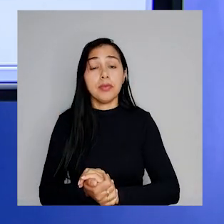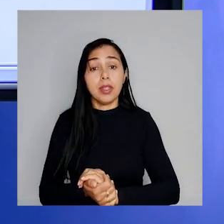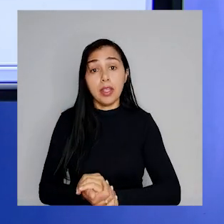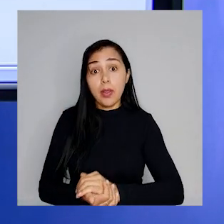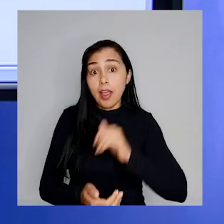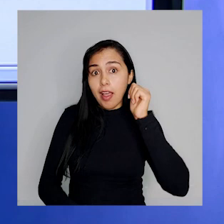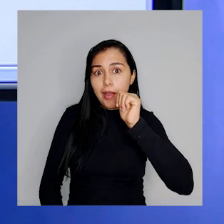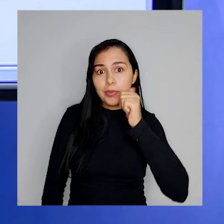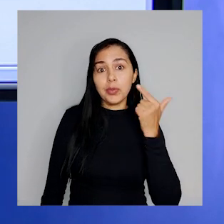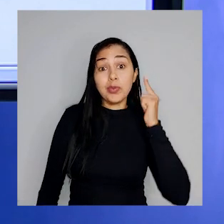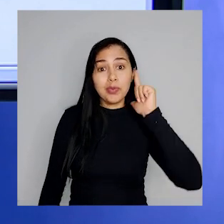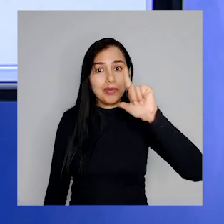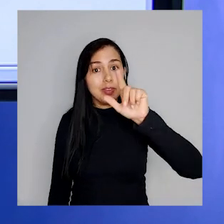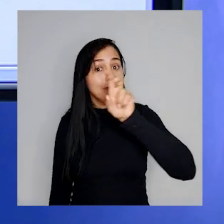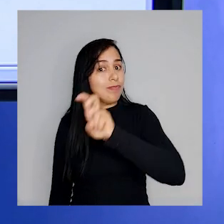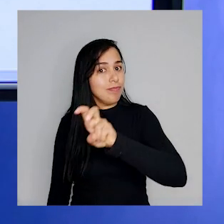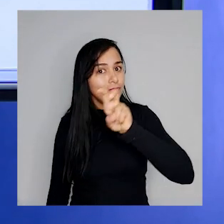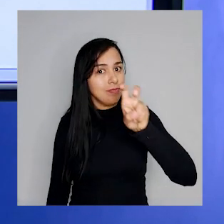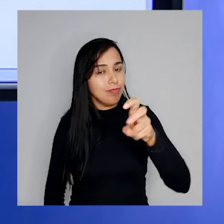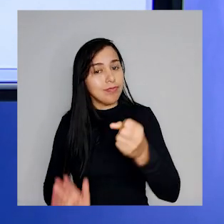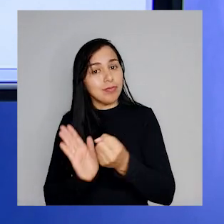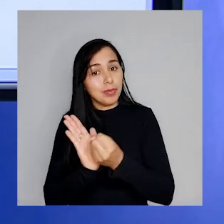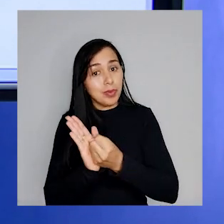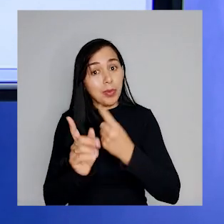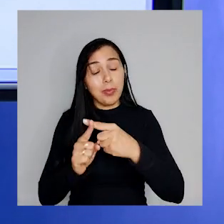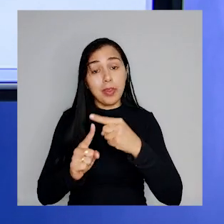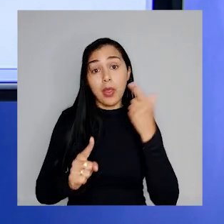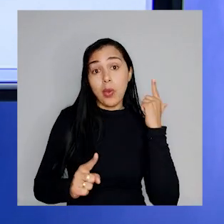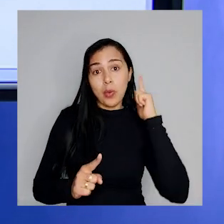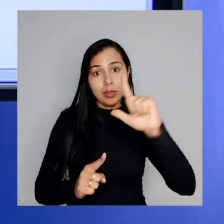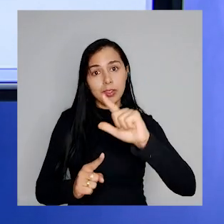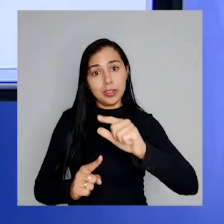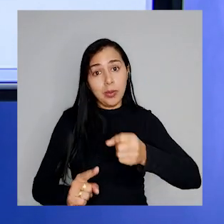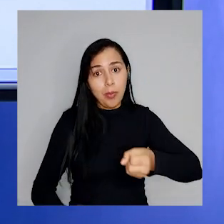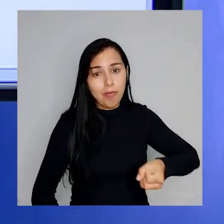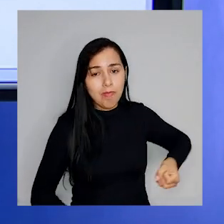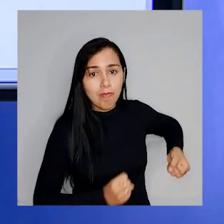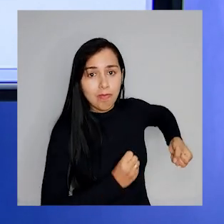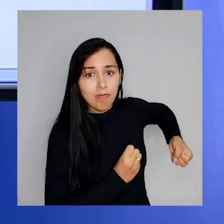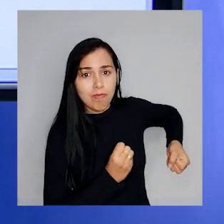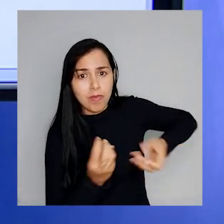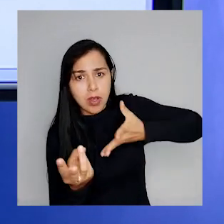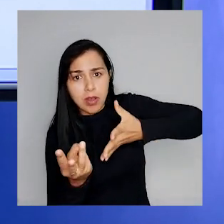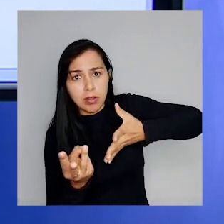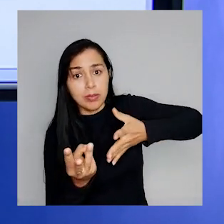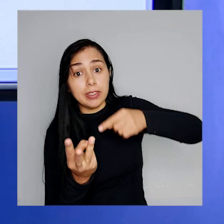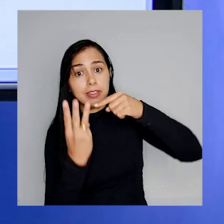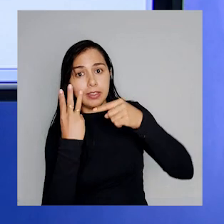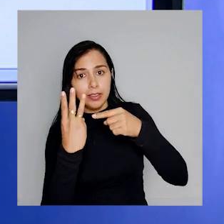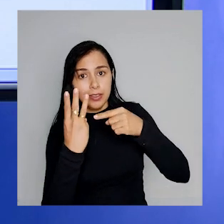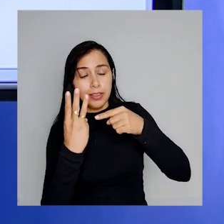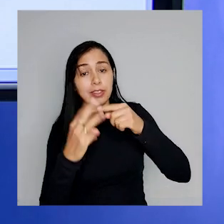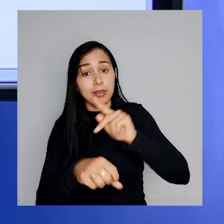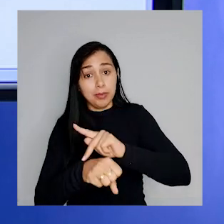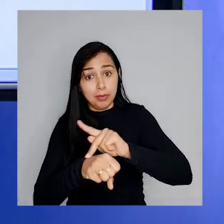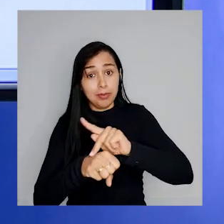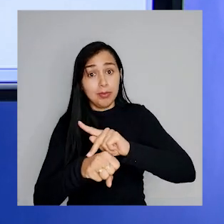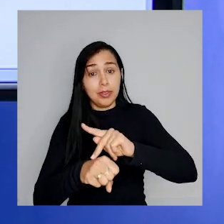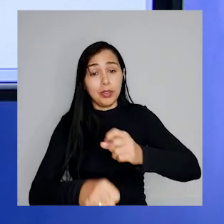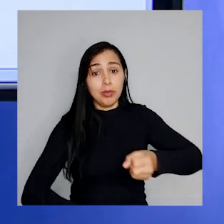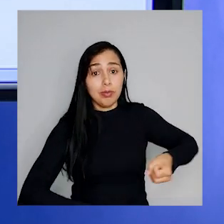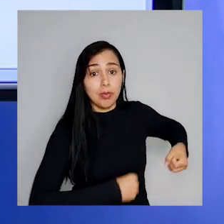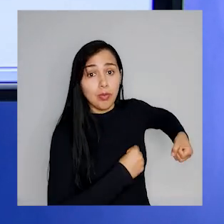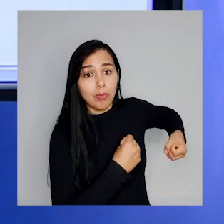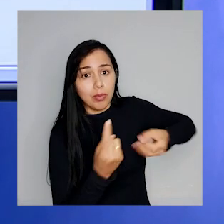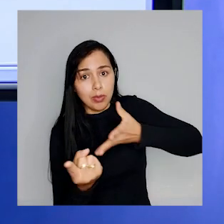derrubar 3 pretos, então 3 pinos pretos.